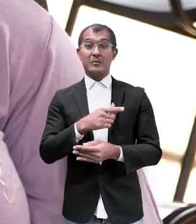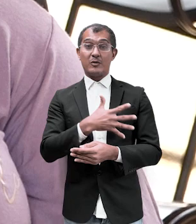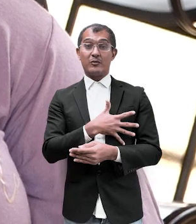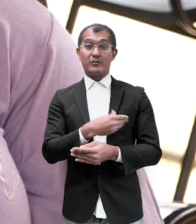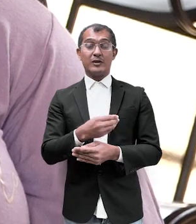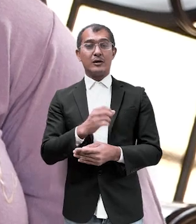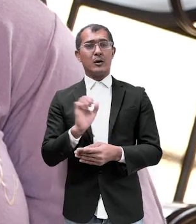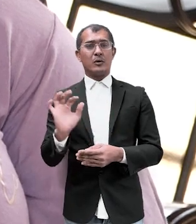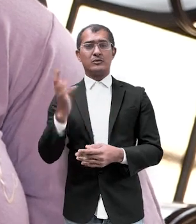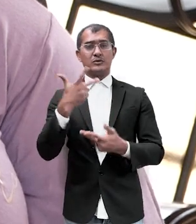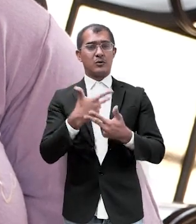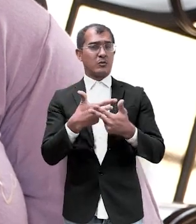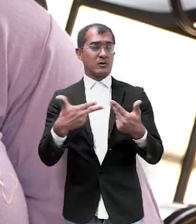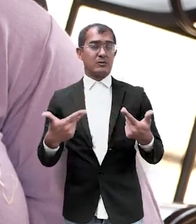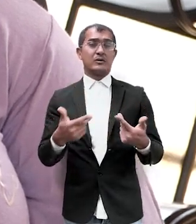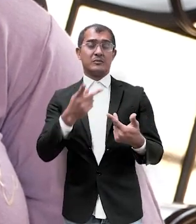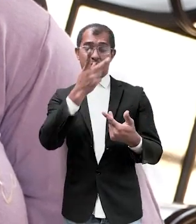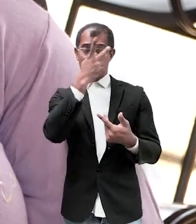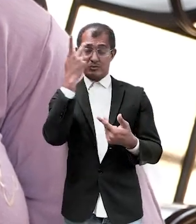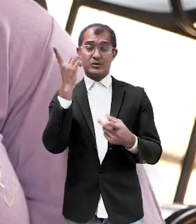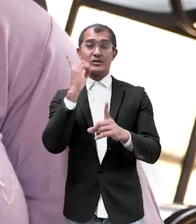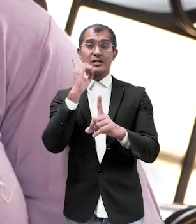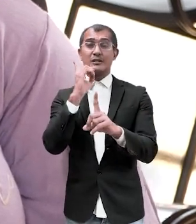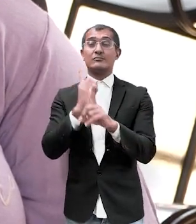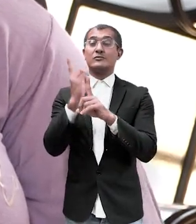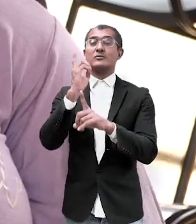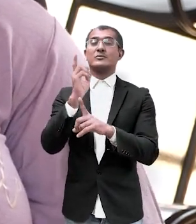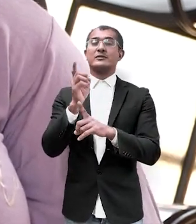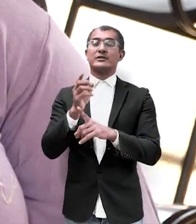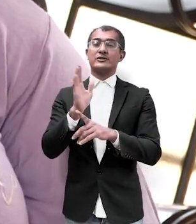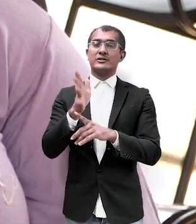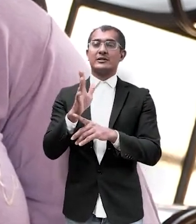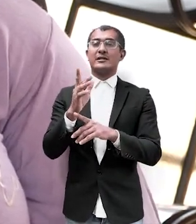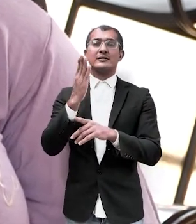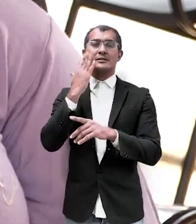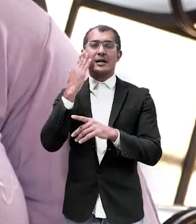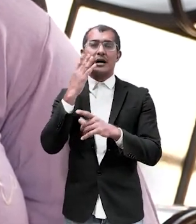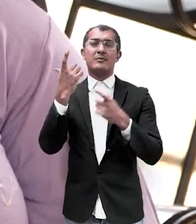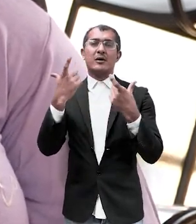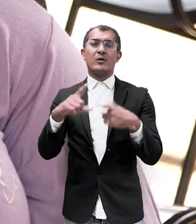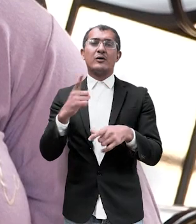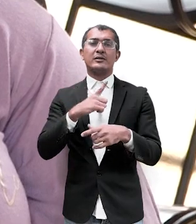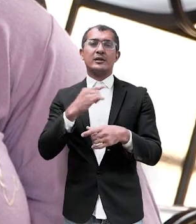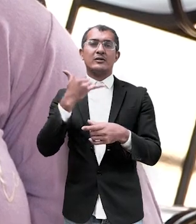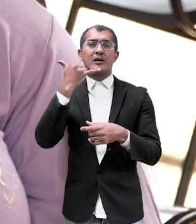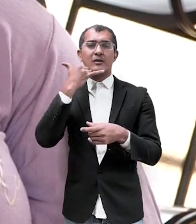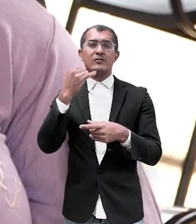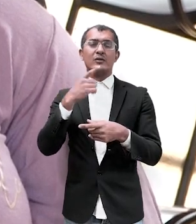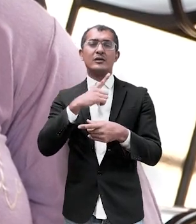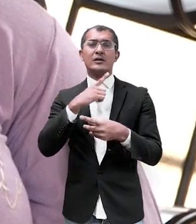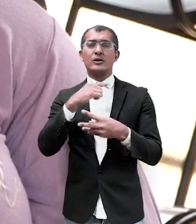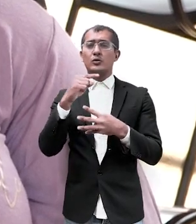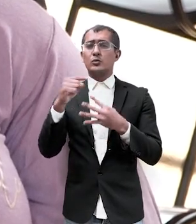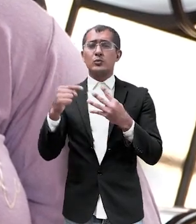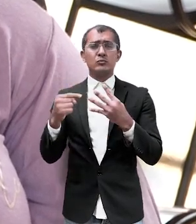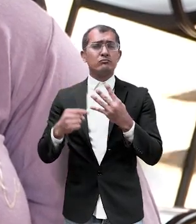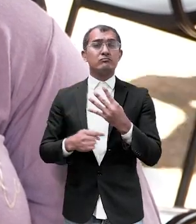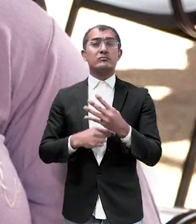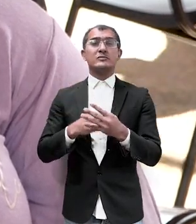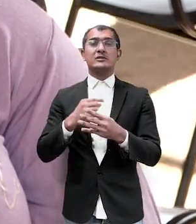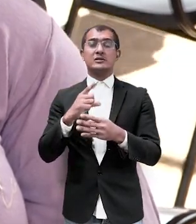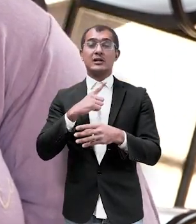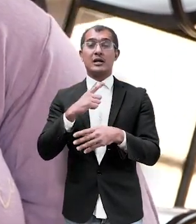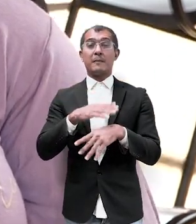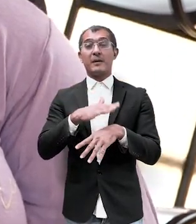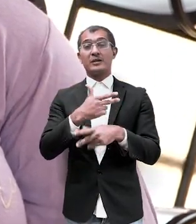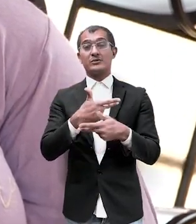coisa assim a pessoa que achar ele tem tem a localização tem o meu telefone né e sem falar que alguns benefícios